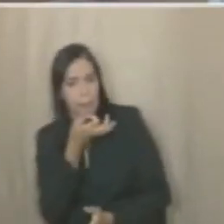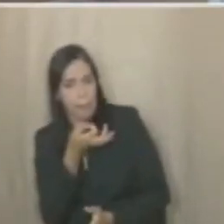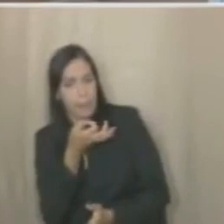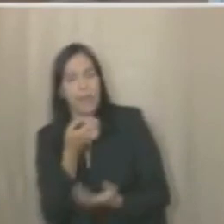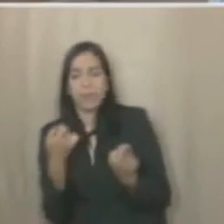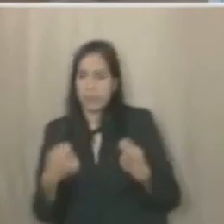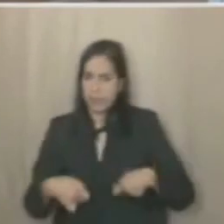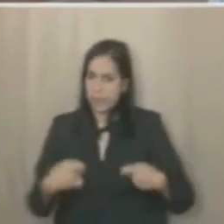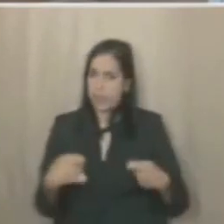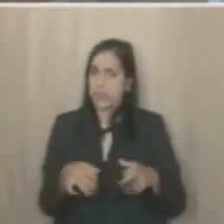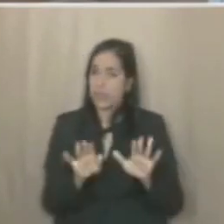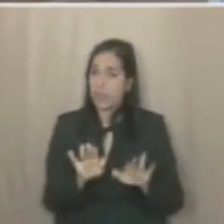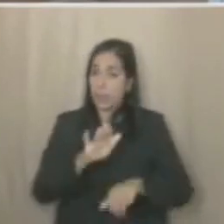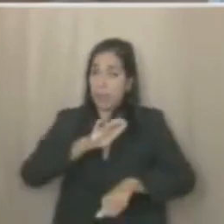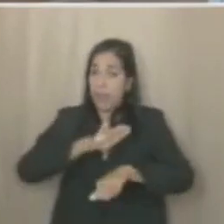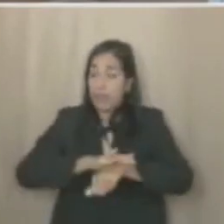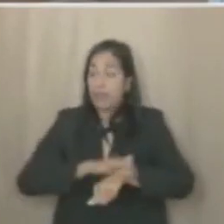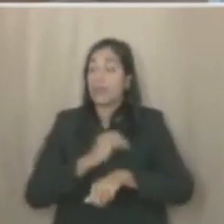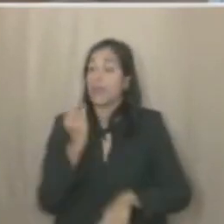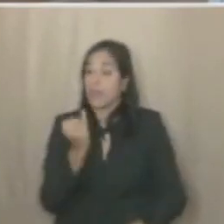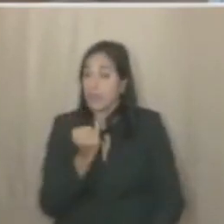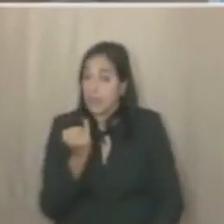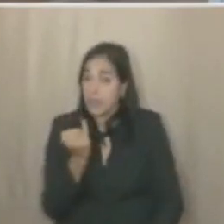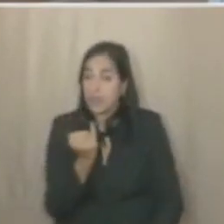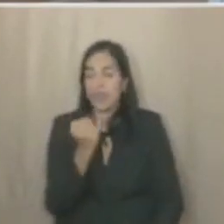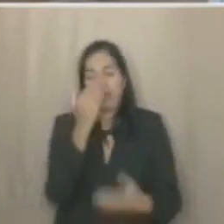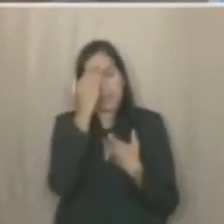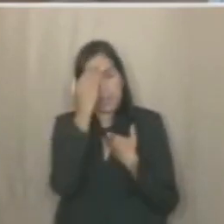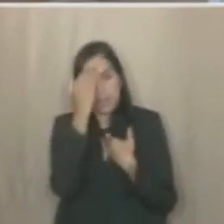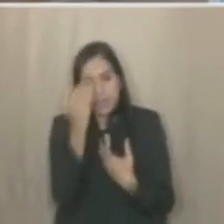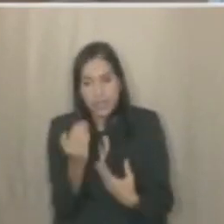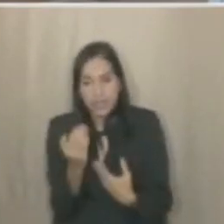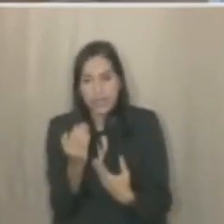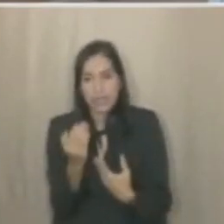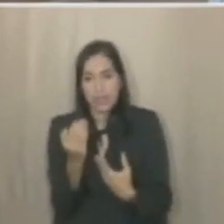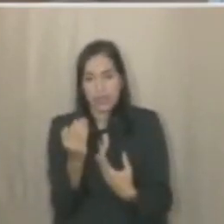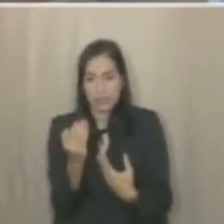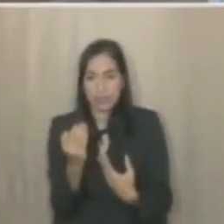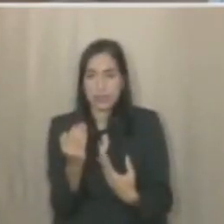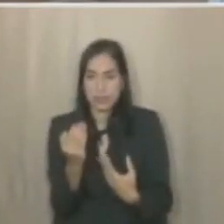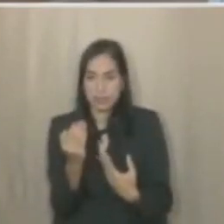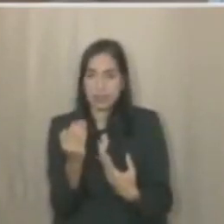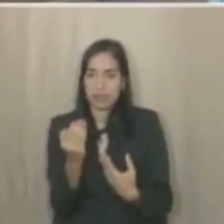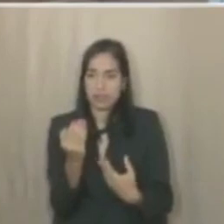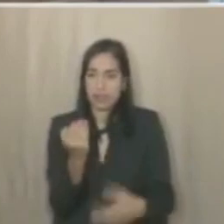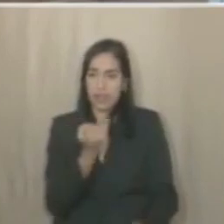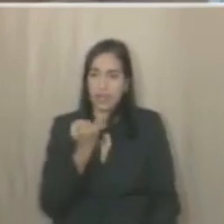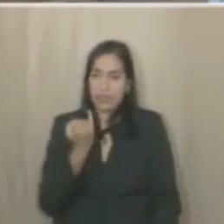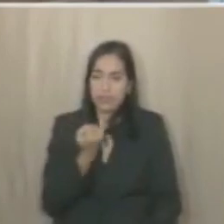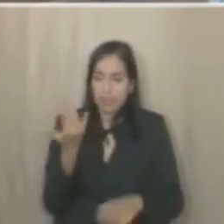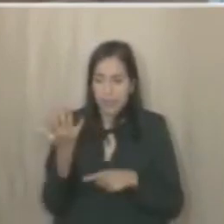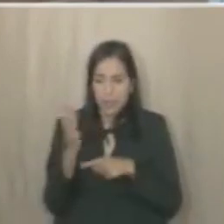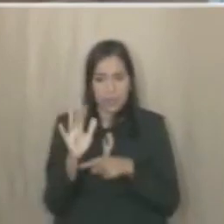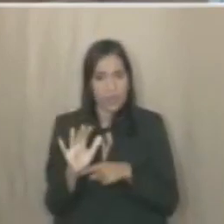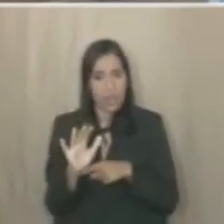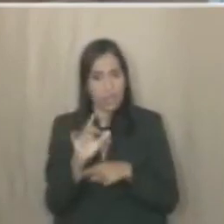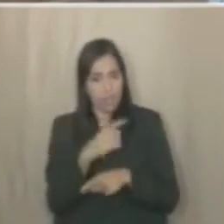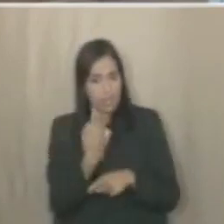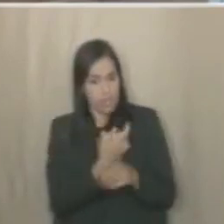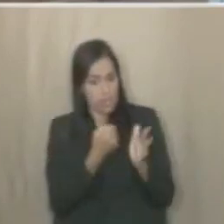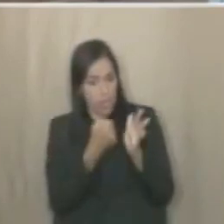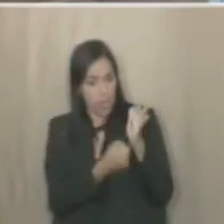que reivindicar, mas também é importante também agradecer. É importante também mostrar que através da nossa